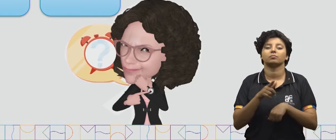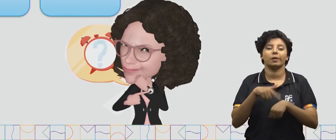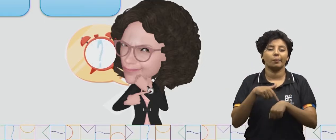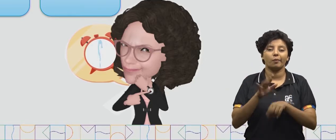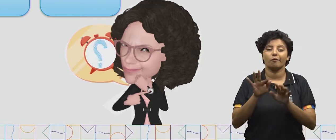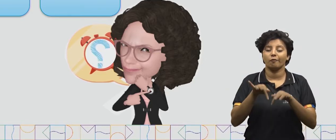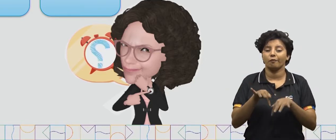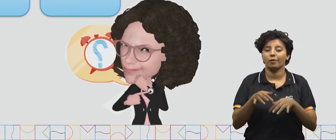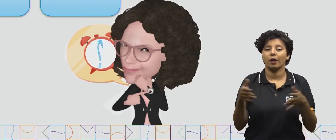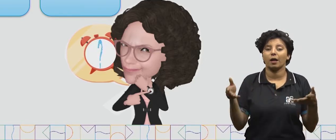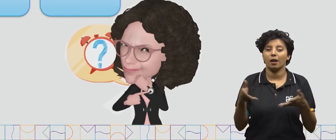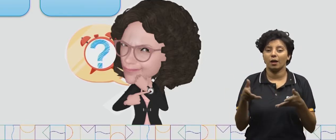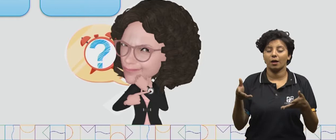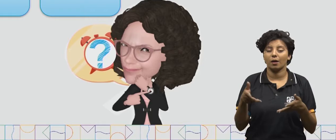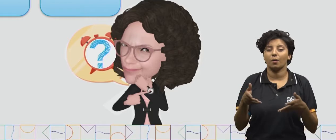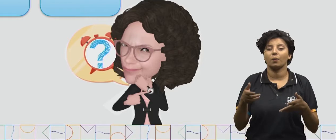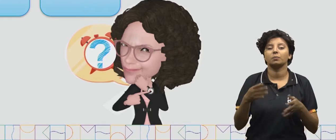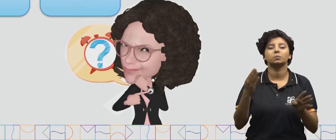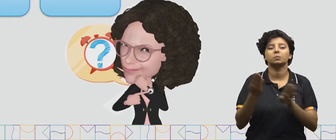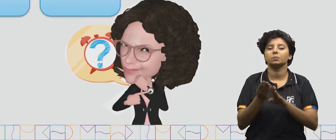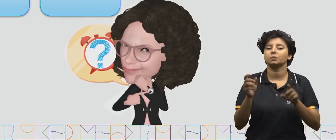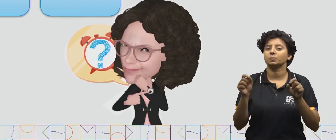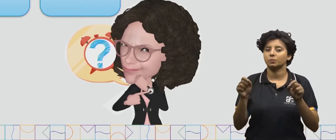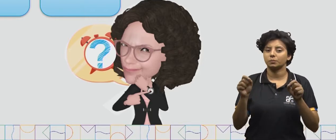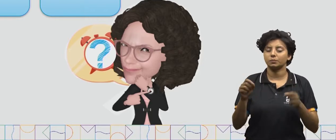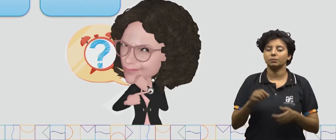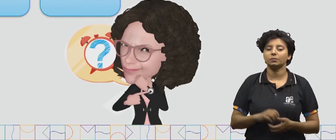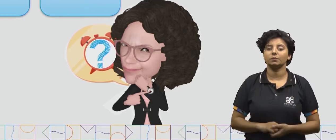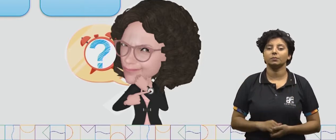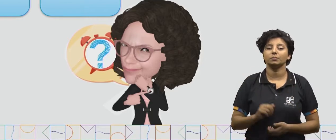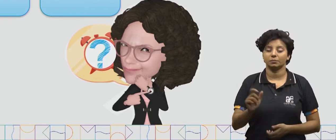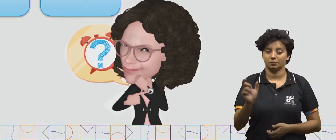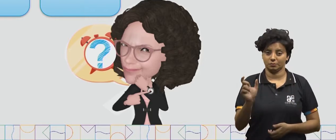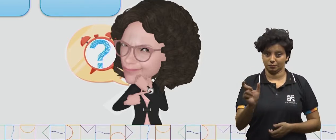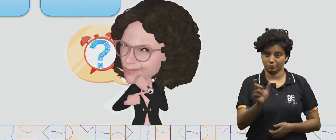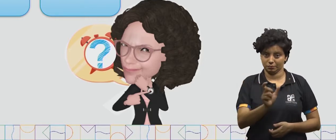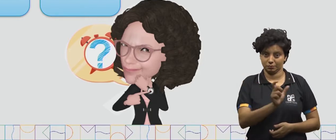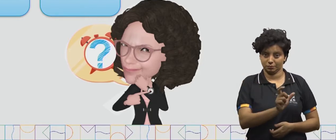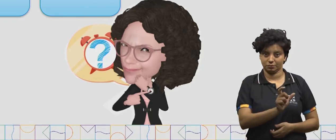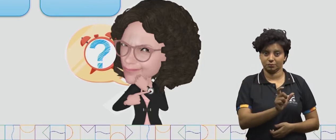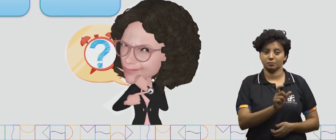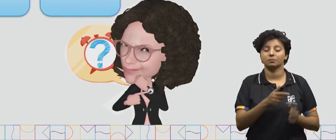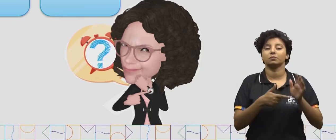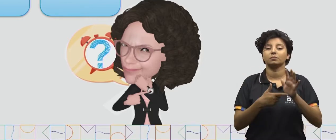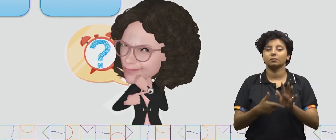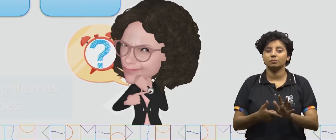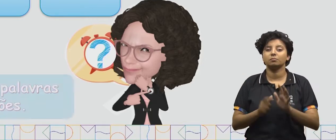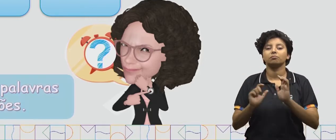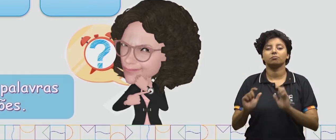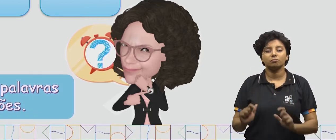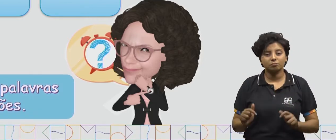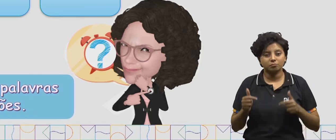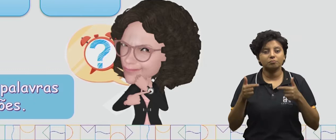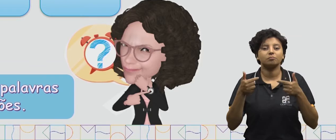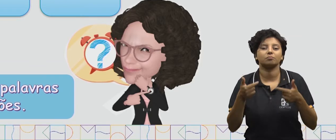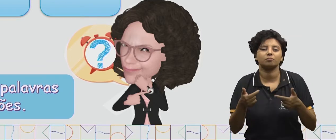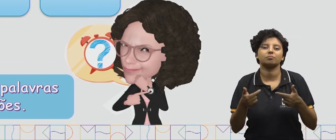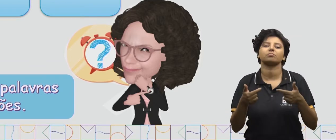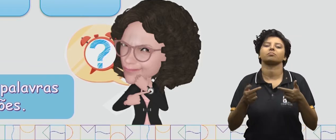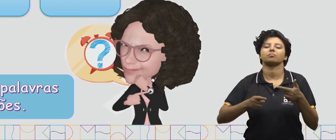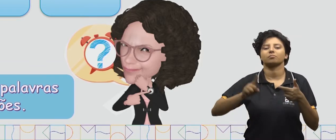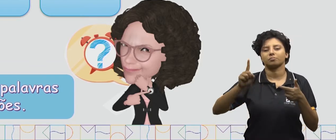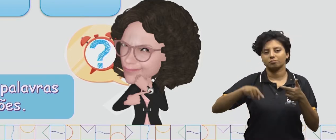Tempo esgotado. Então, descobriu? Essas palavras indicam ações.